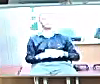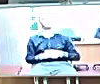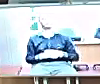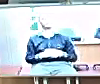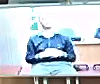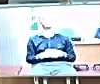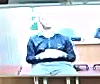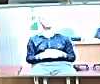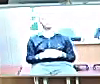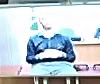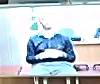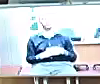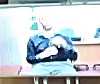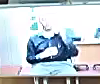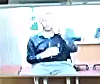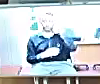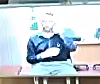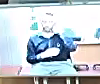que